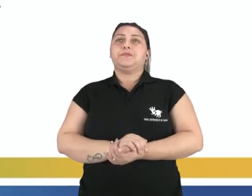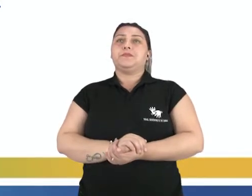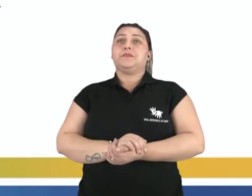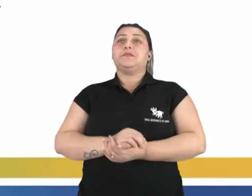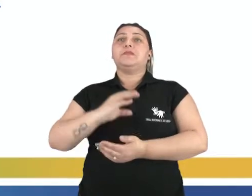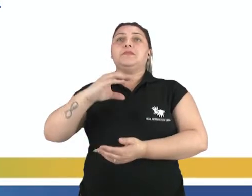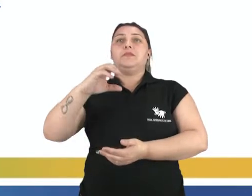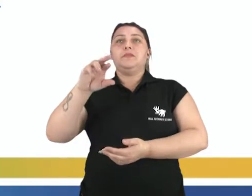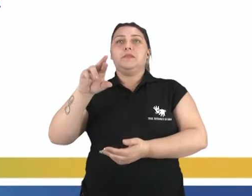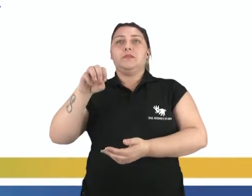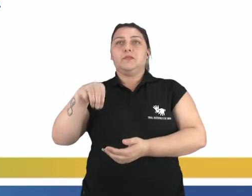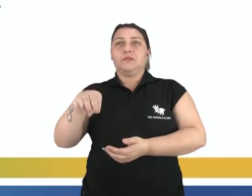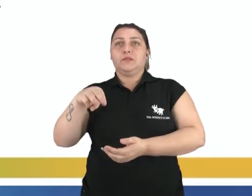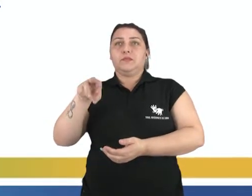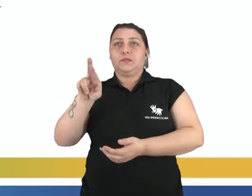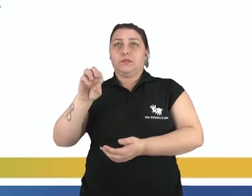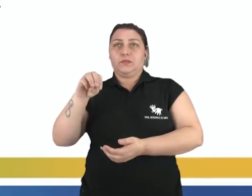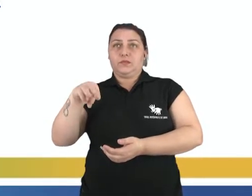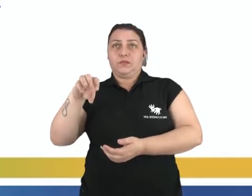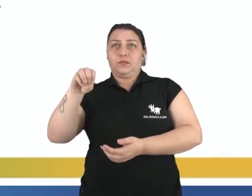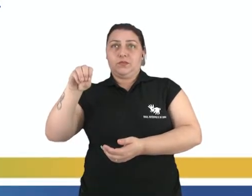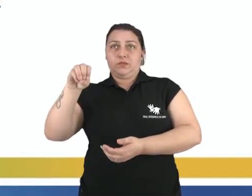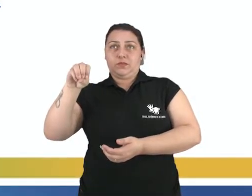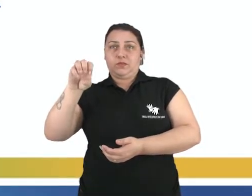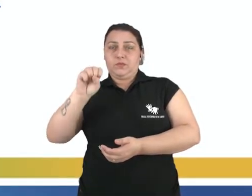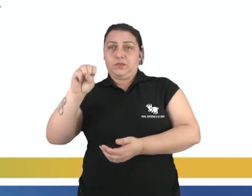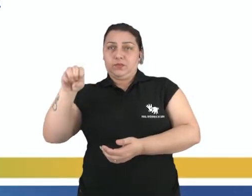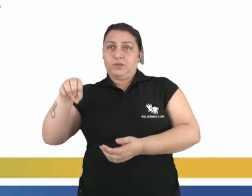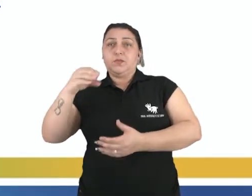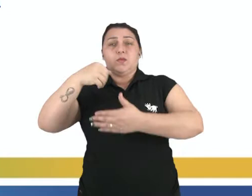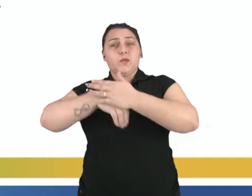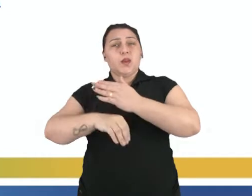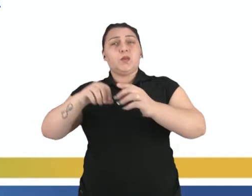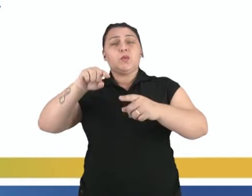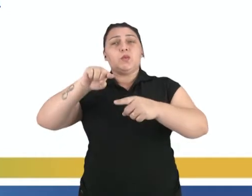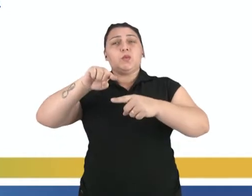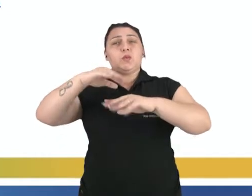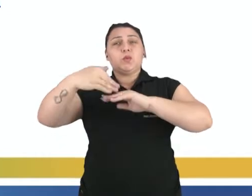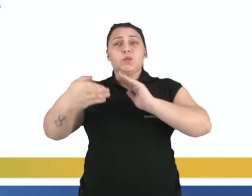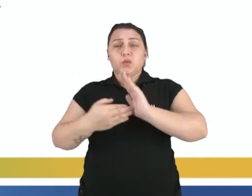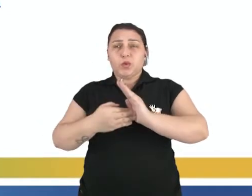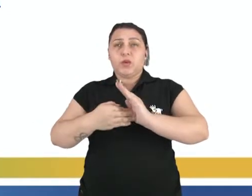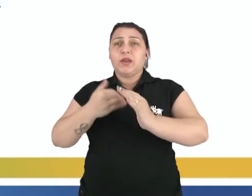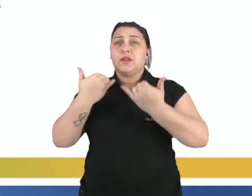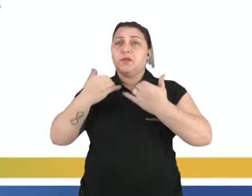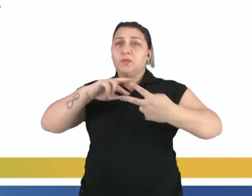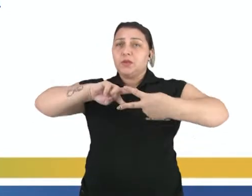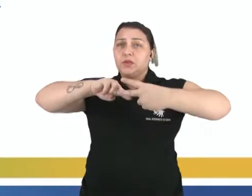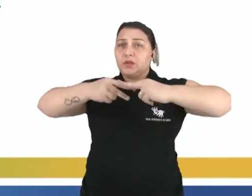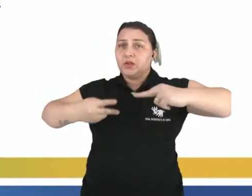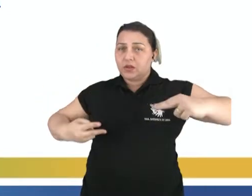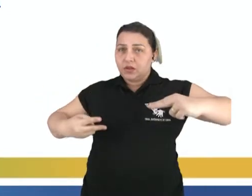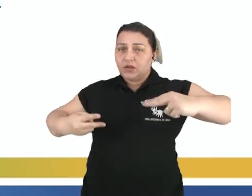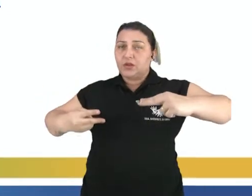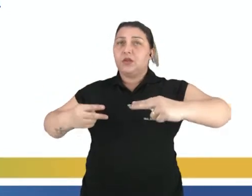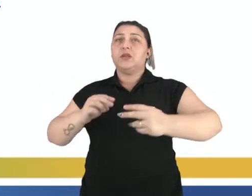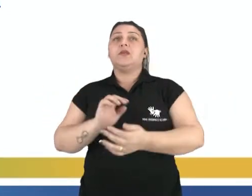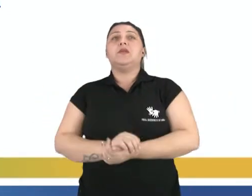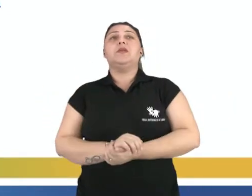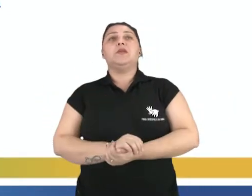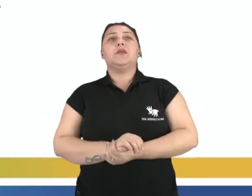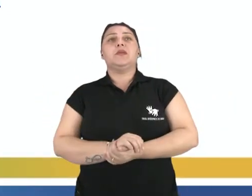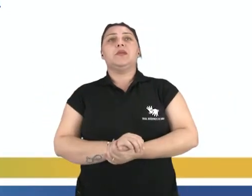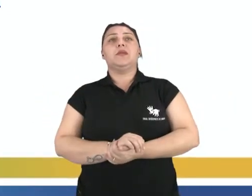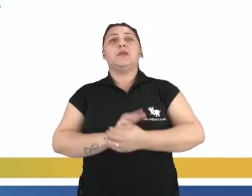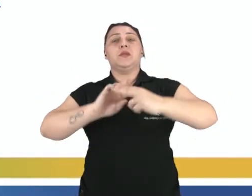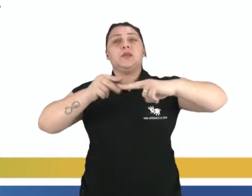Esses cromossomos, eles guardam todas as informações genéticas referentes àquele indivíduo, ou seja, nos